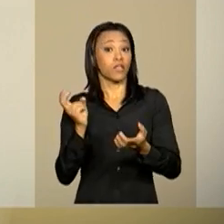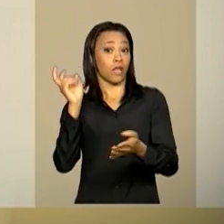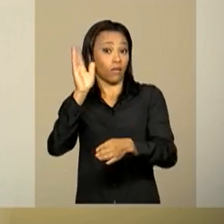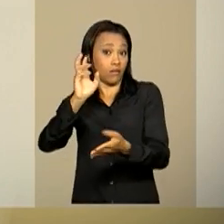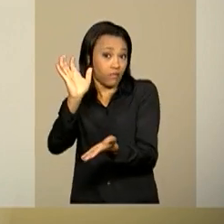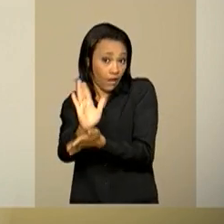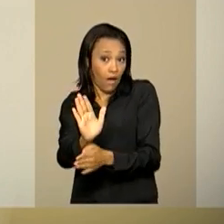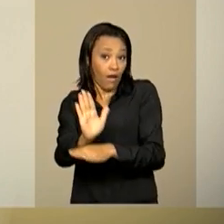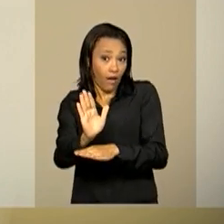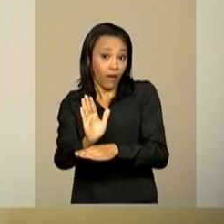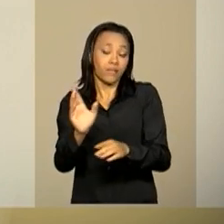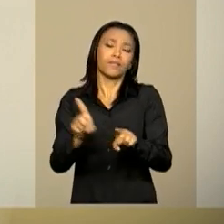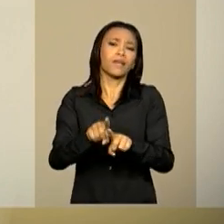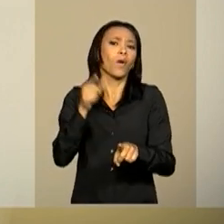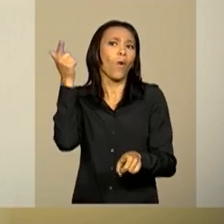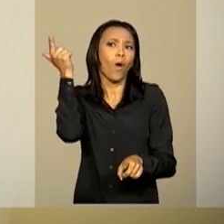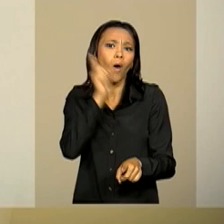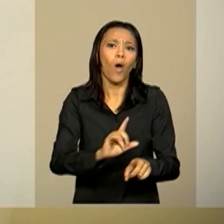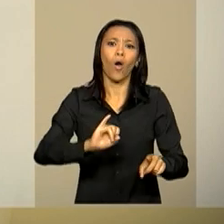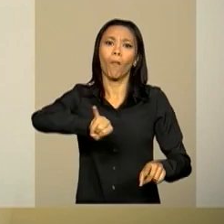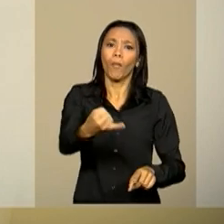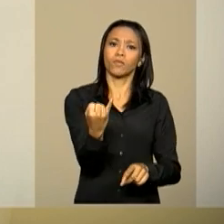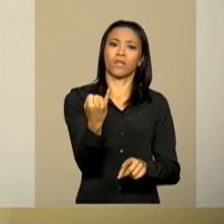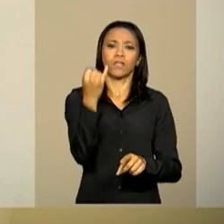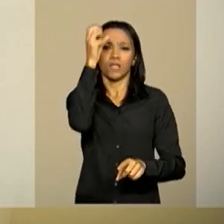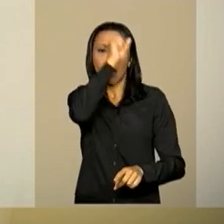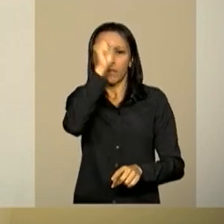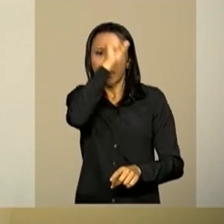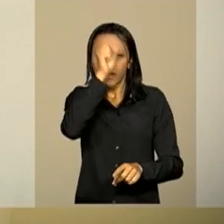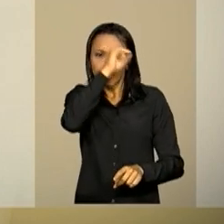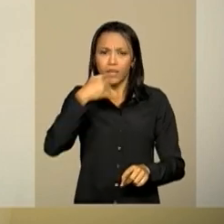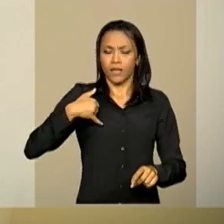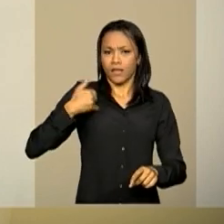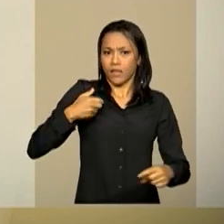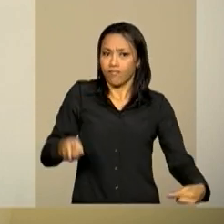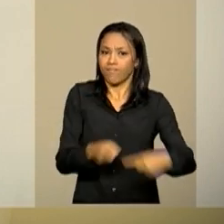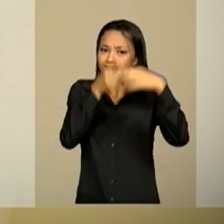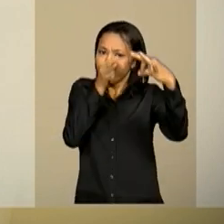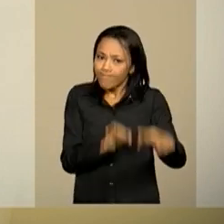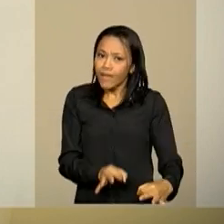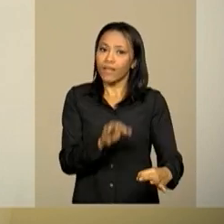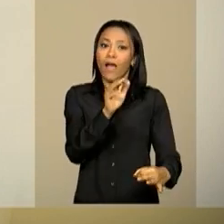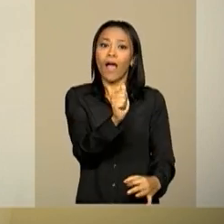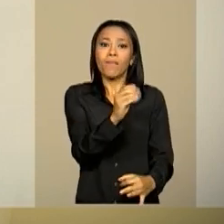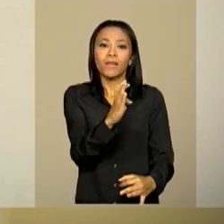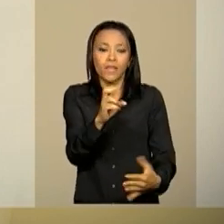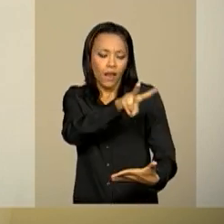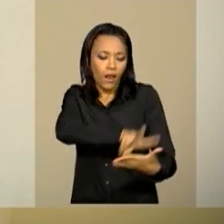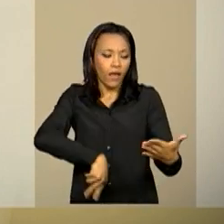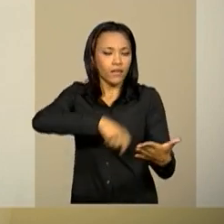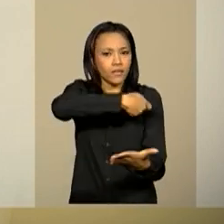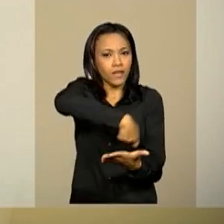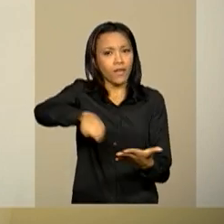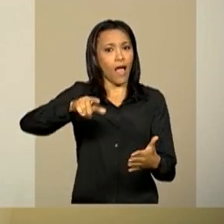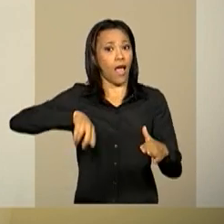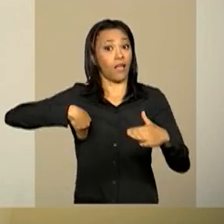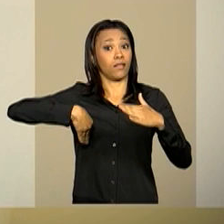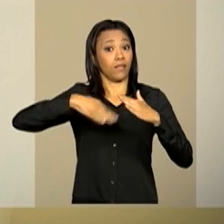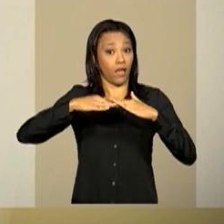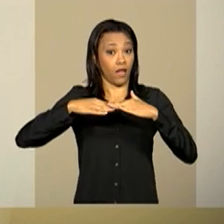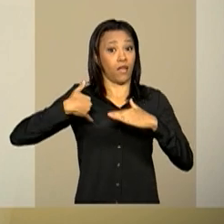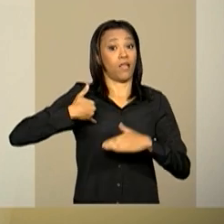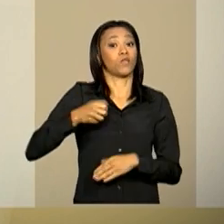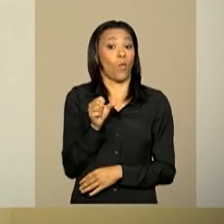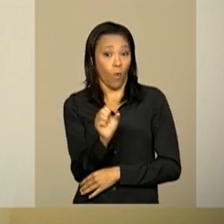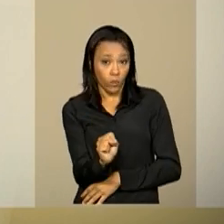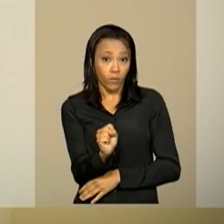tem muito mais chances Luciano de ser Alfabetizado na idade certa ou seja até aos 8 anos de idade e